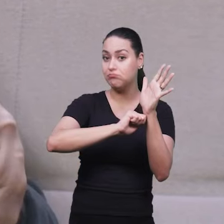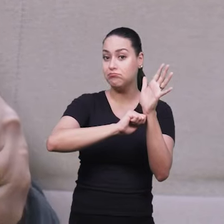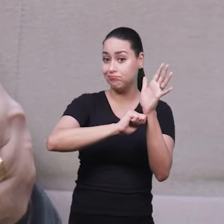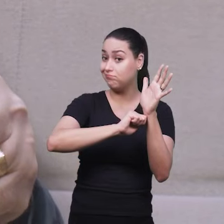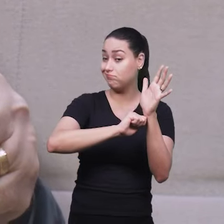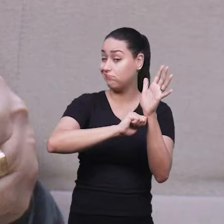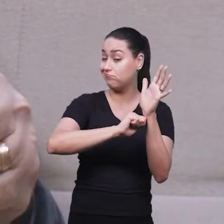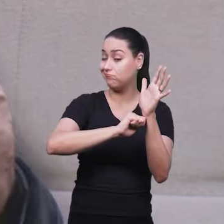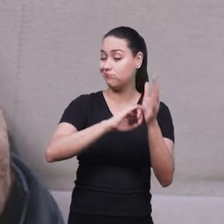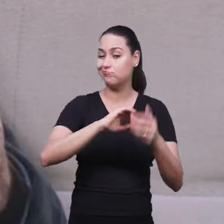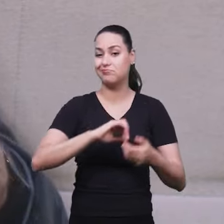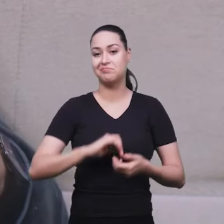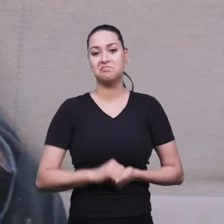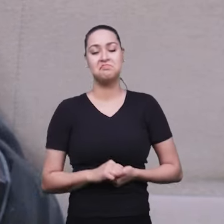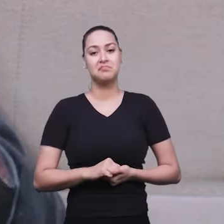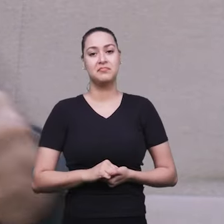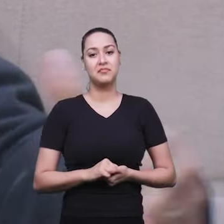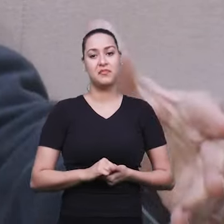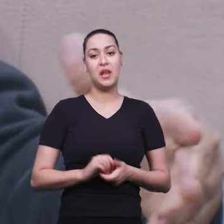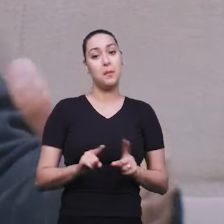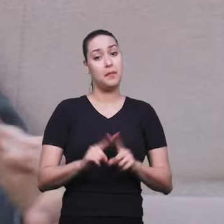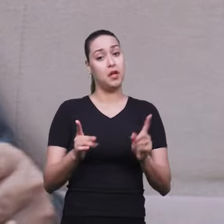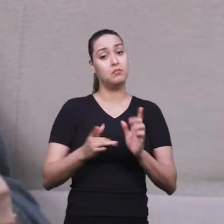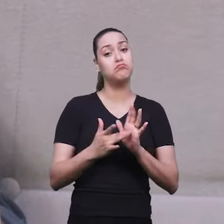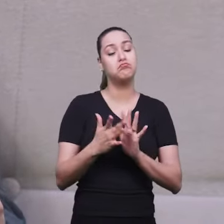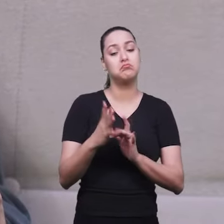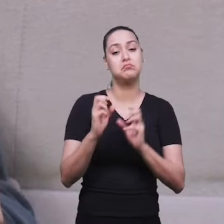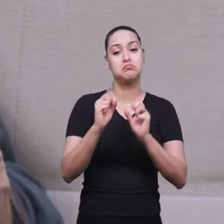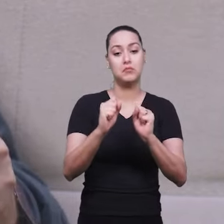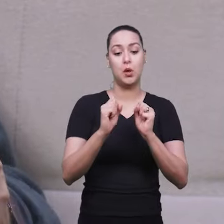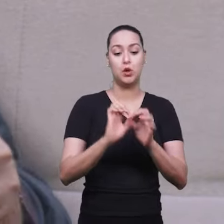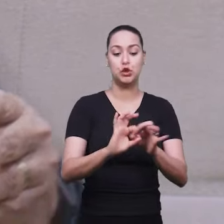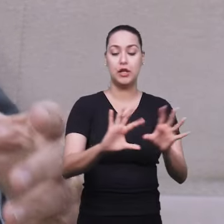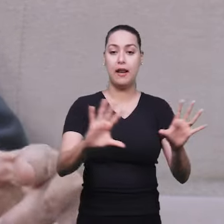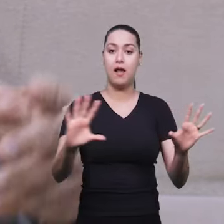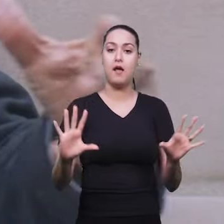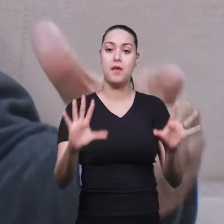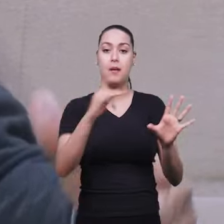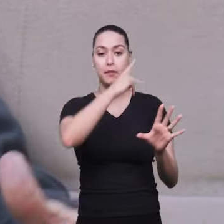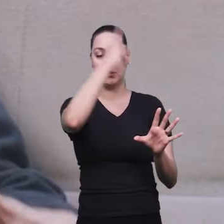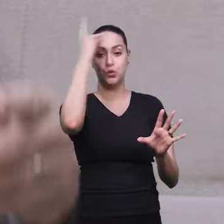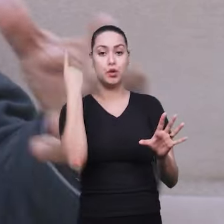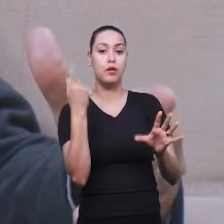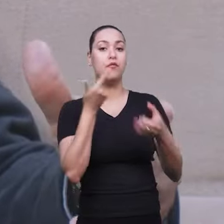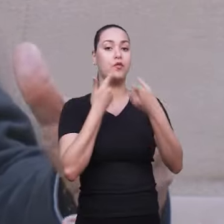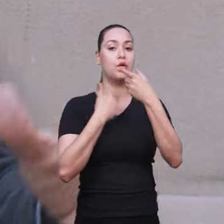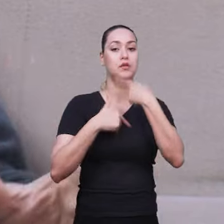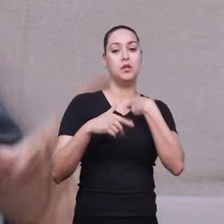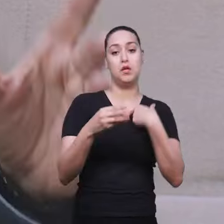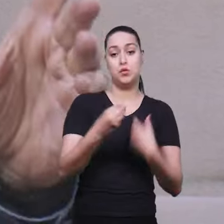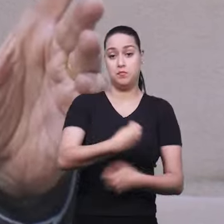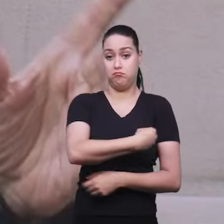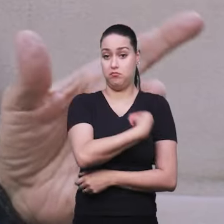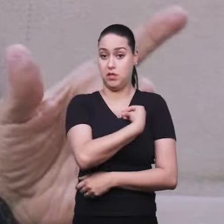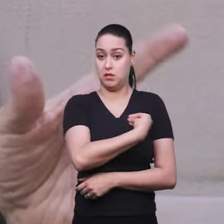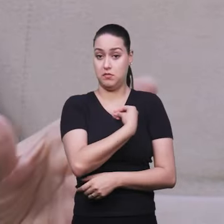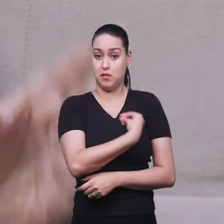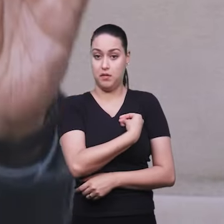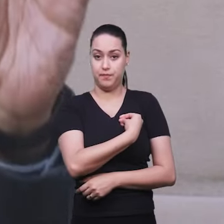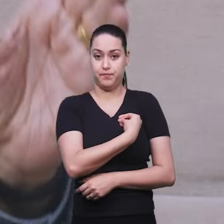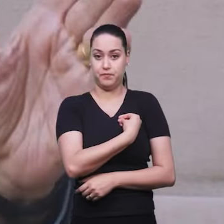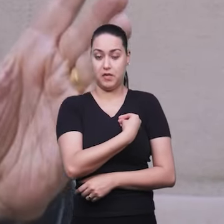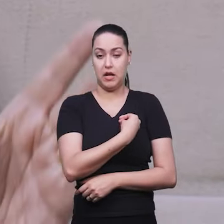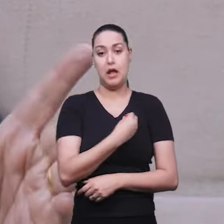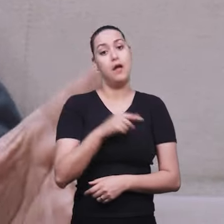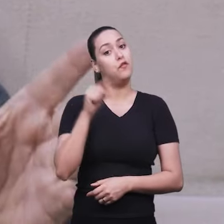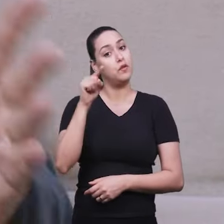porque você tem, né? Mas ele pode dar acesso ao homem que quiser fazer parte desse jardim. Agora, ele diz,